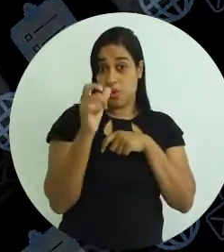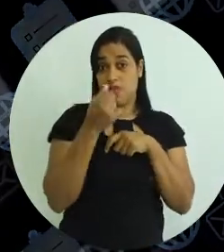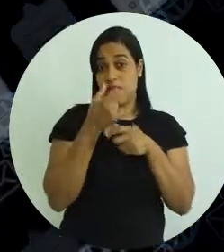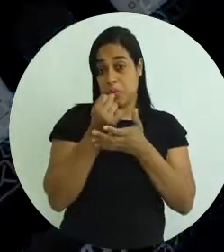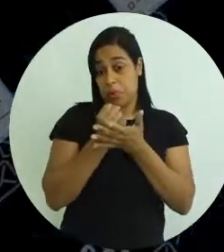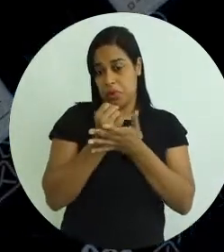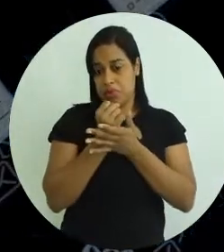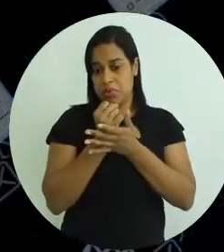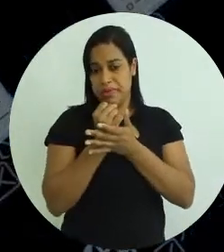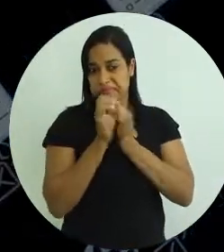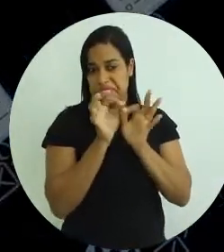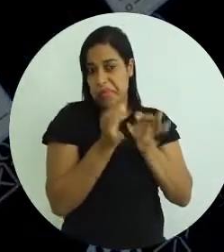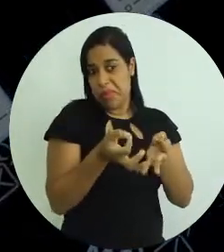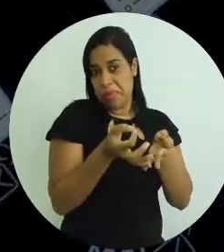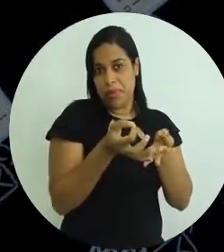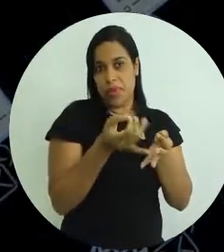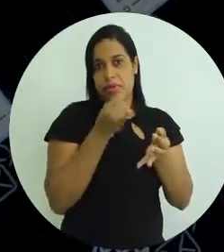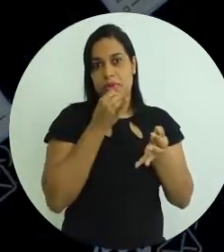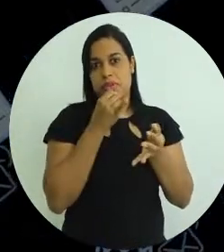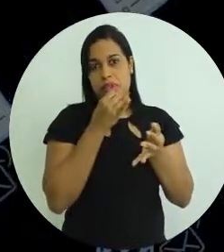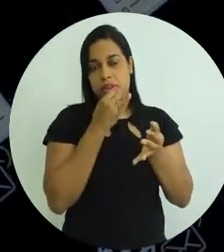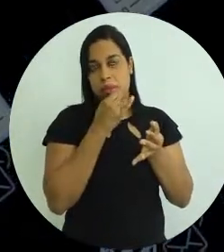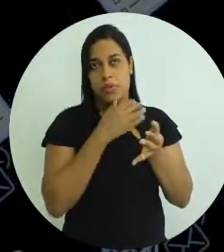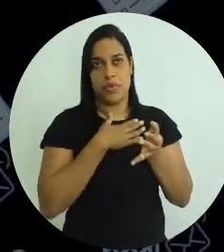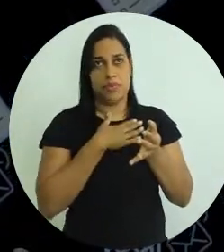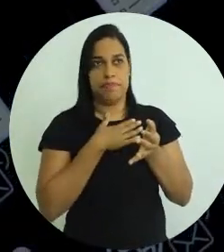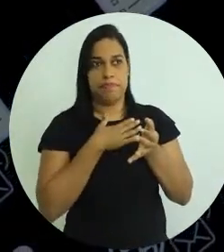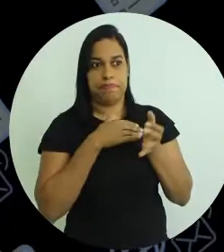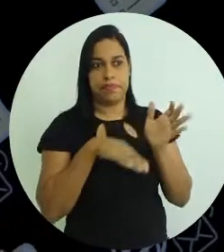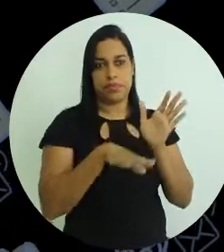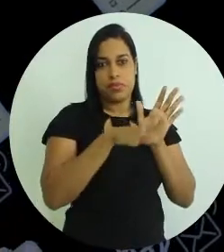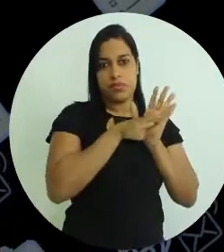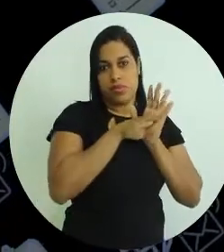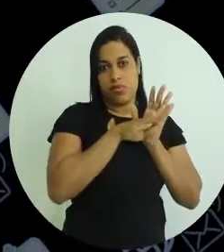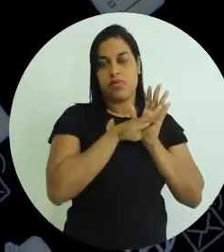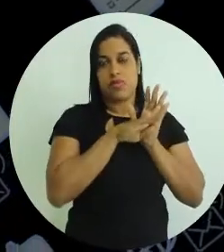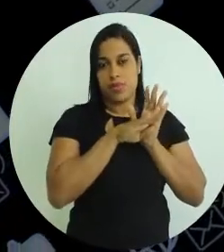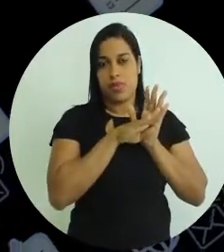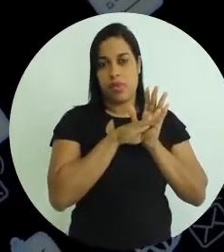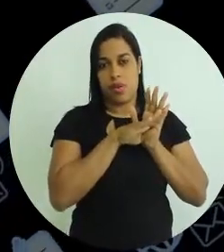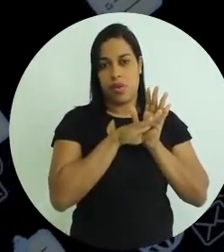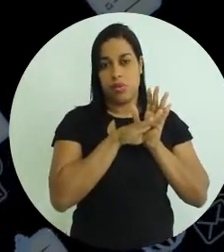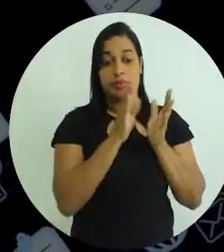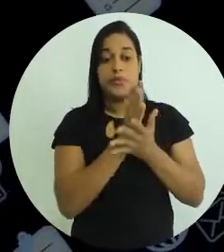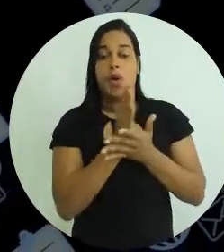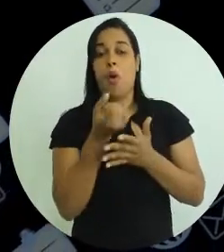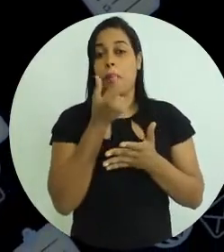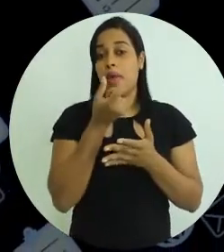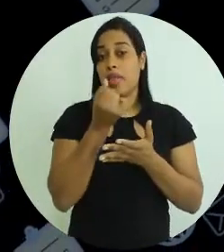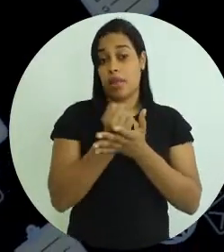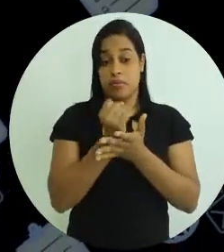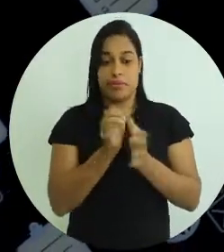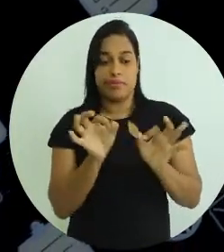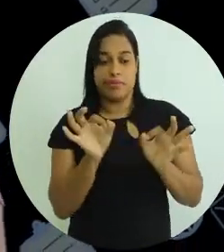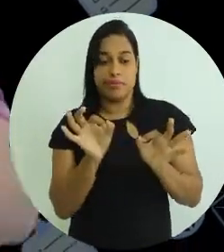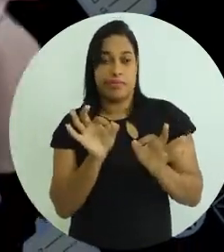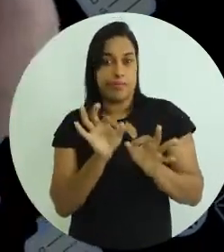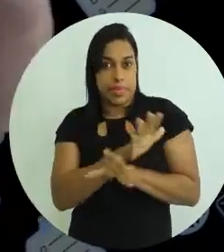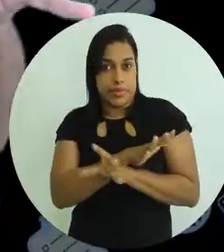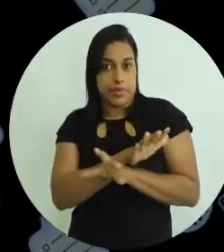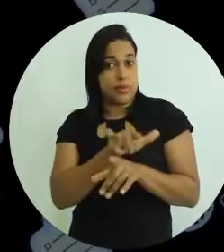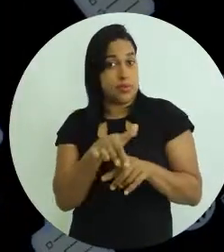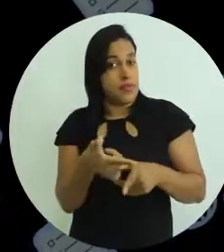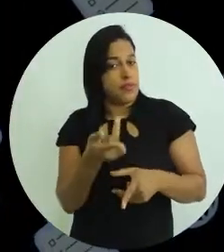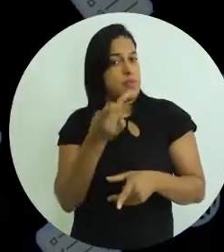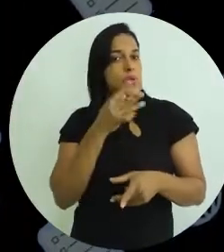muito simples para alguém, por exemplo, determinar que algum medicamento está acabando. Você consegue olhar